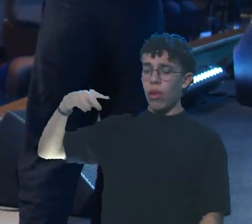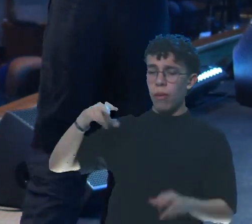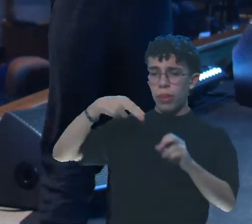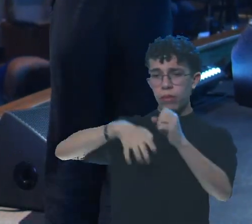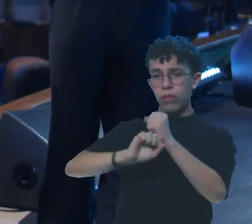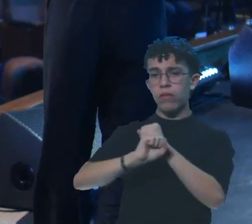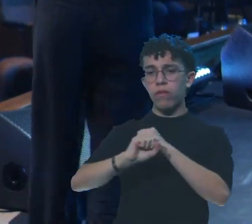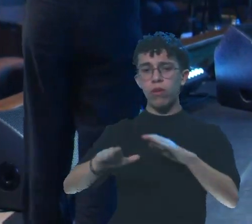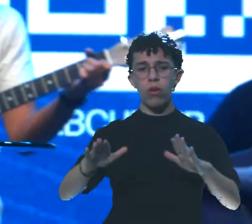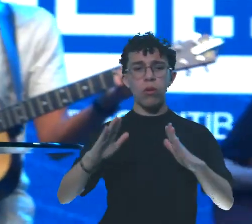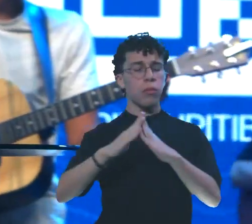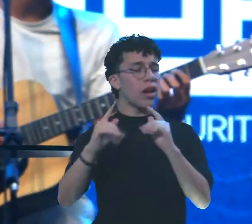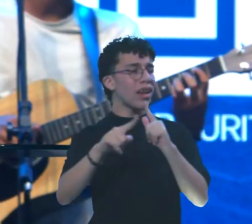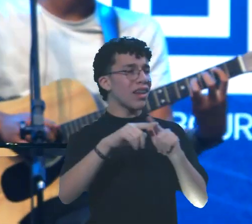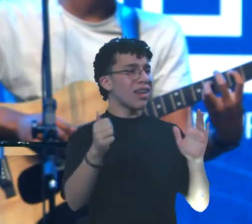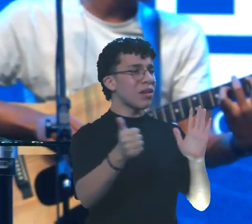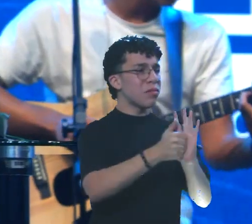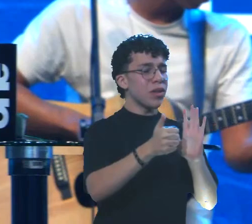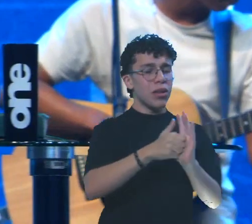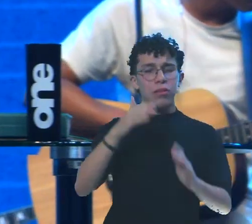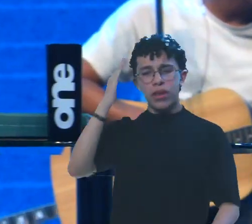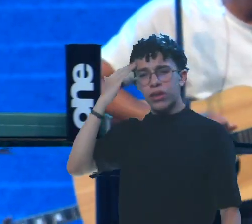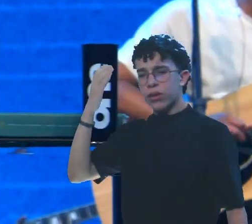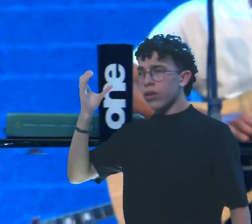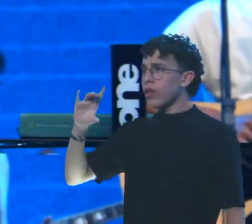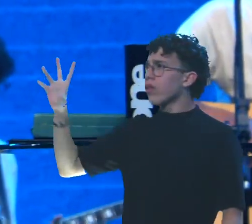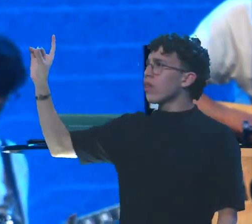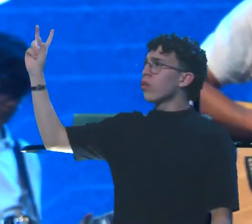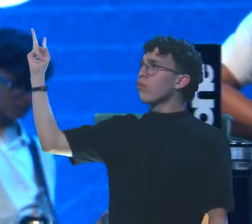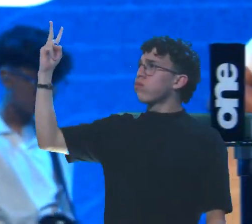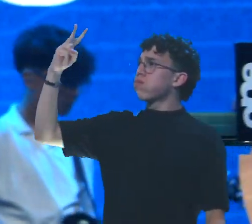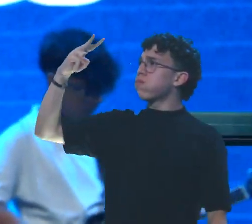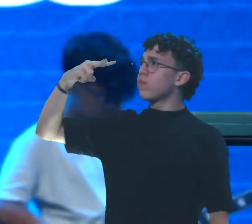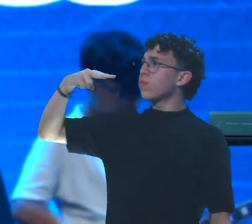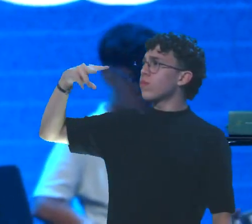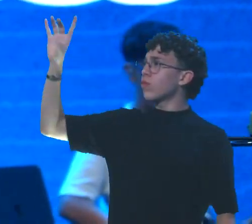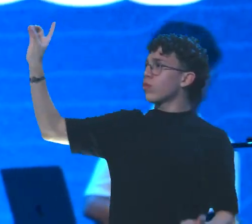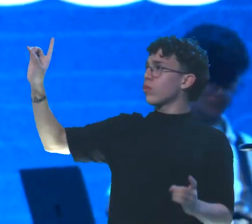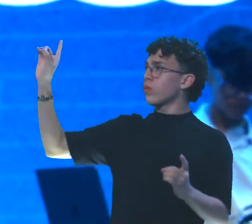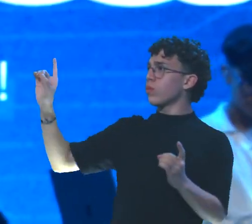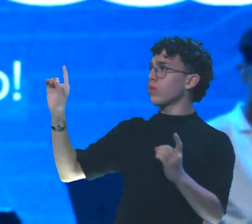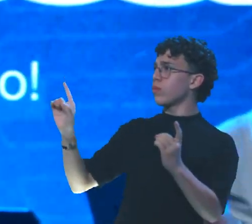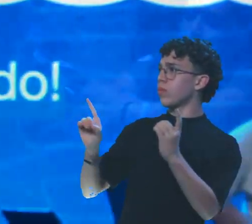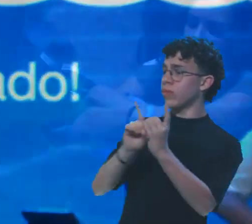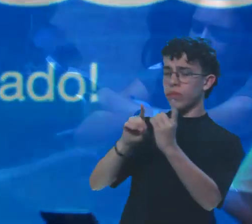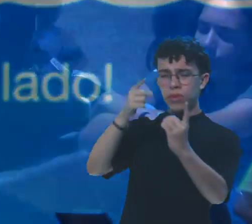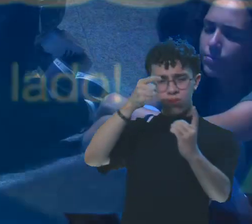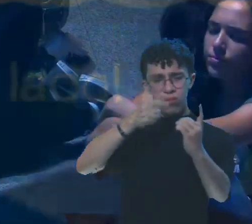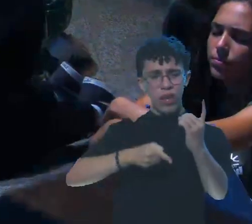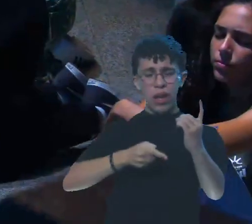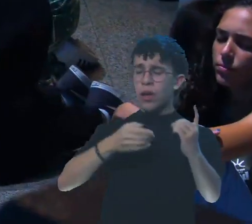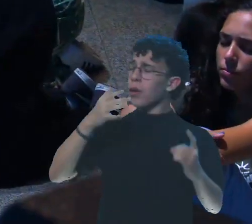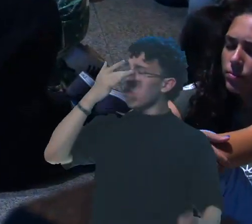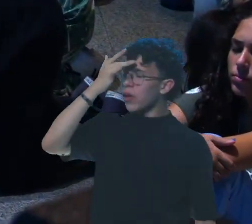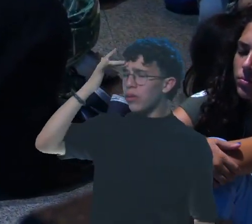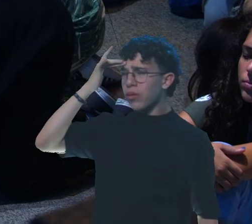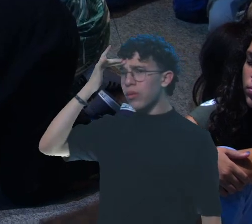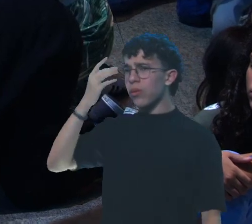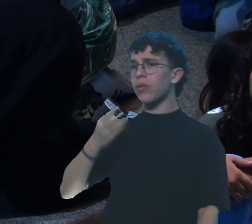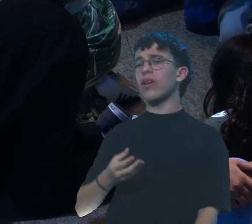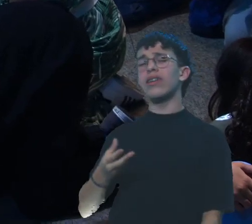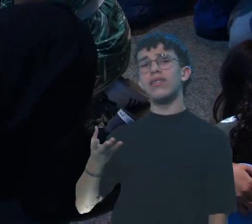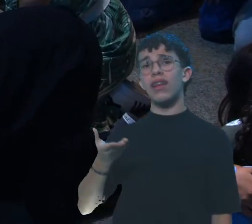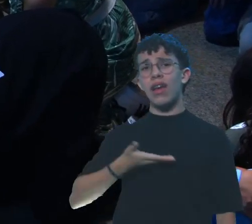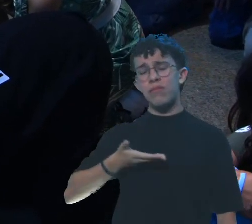nossa igreja, quando o Senhor olhar para Curitiba, o Senhor encontre verdadeiros amigos, aqueles que não